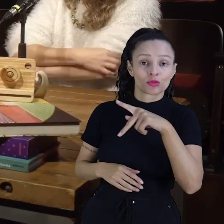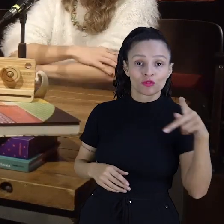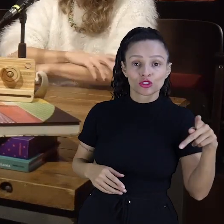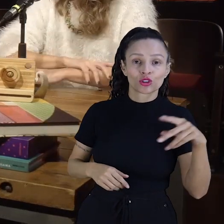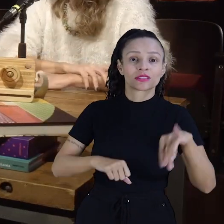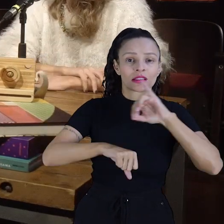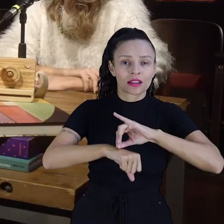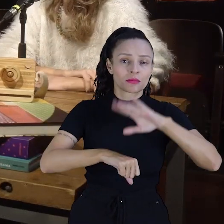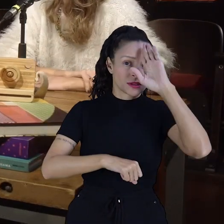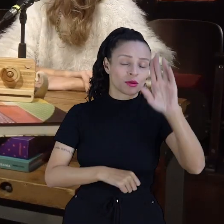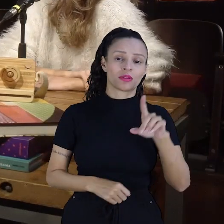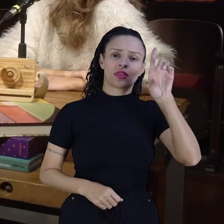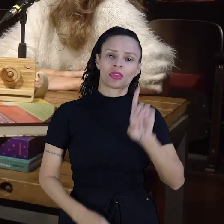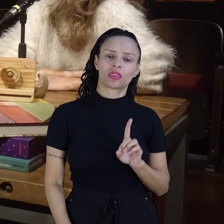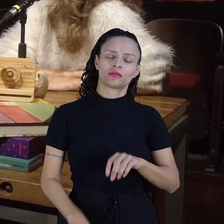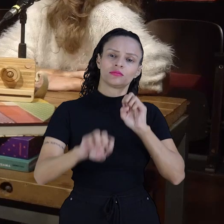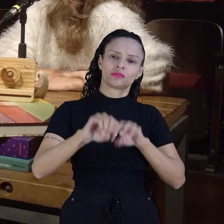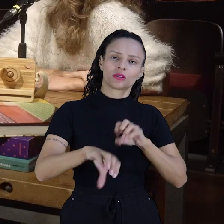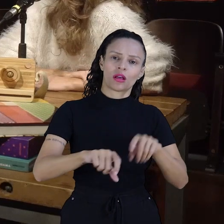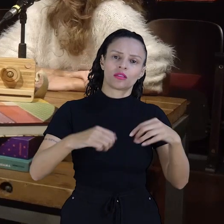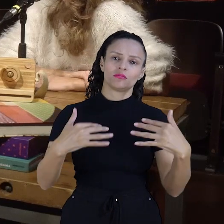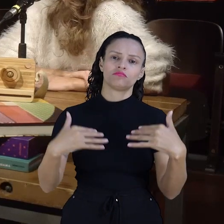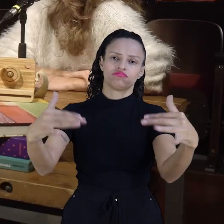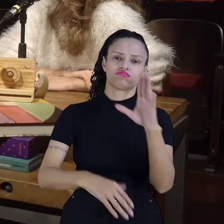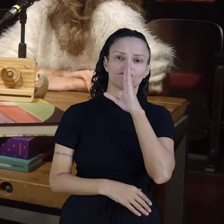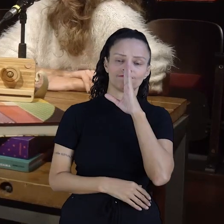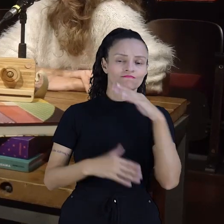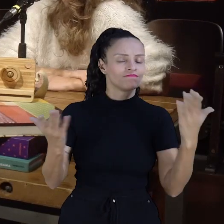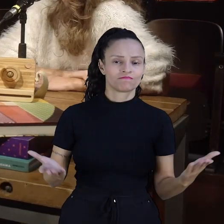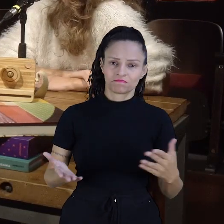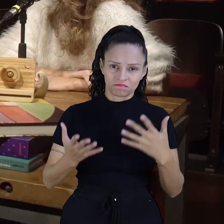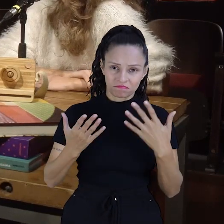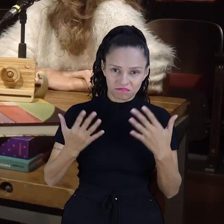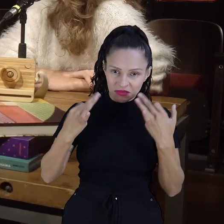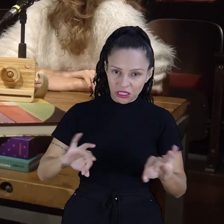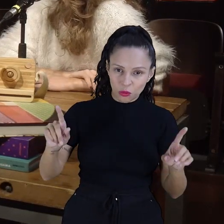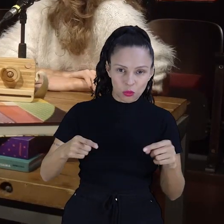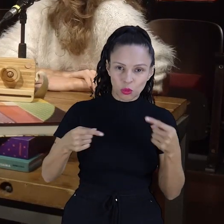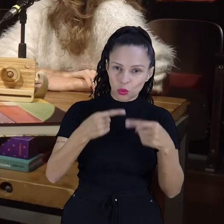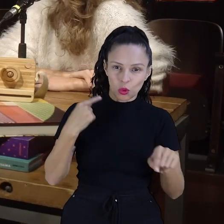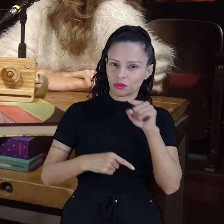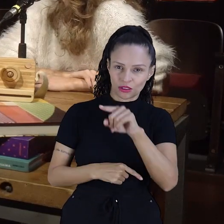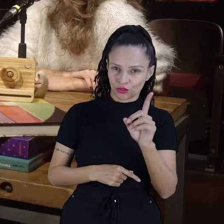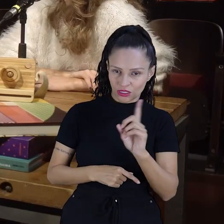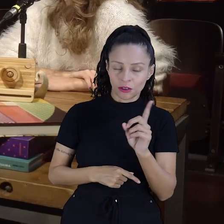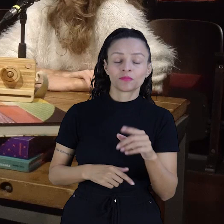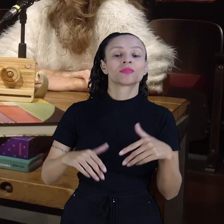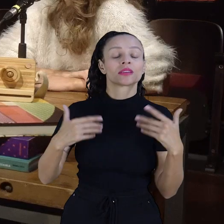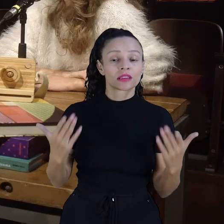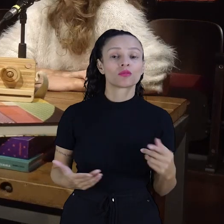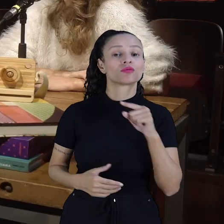do professor centralizado na frente do quadro, dando aula e todo mundo quietinho, não tem vez na tua sala de aula, né? Não tem